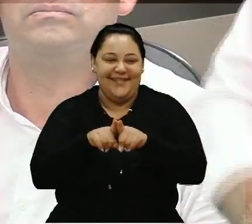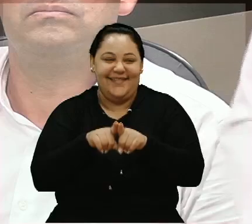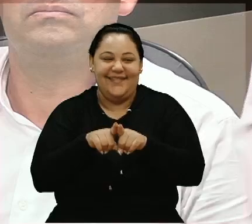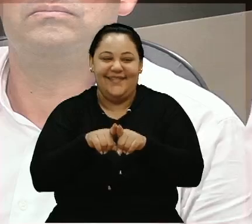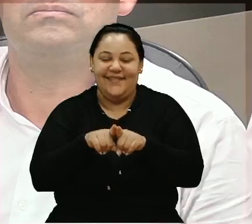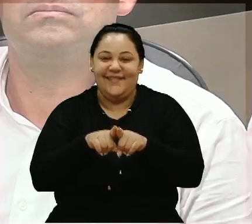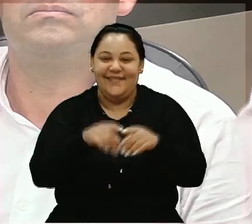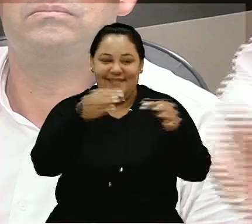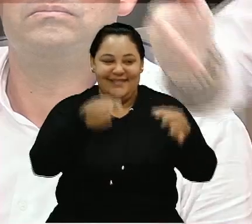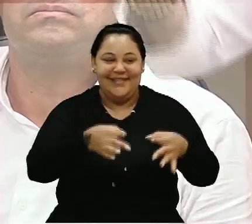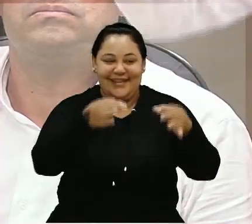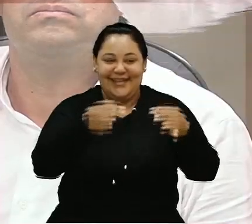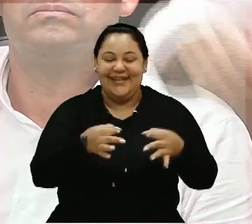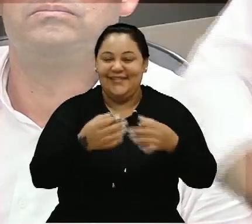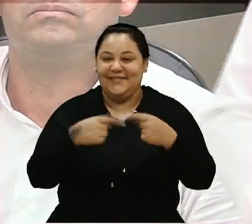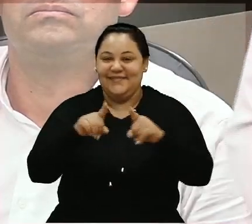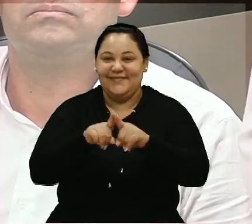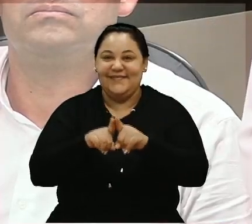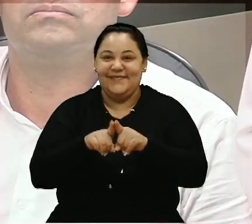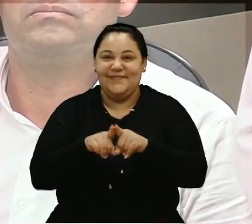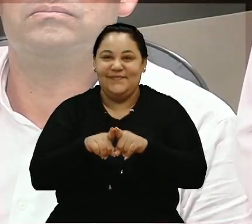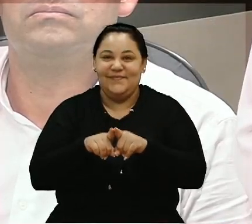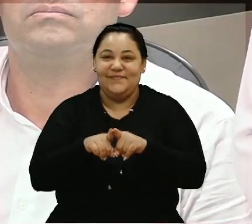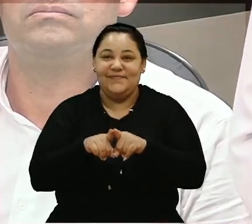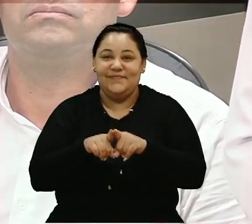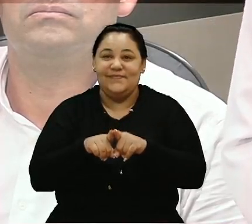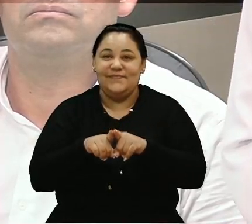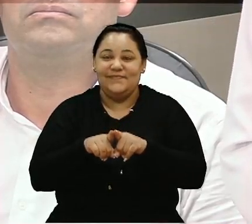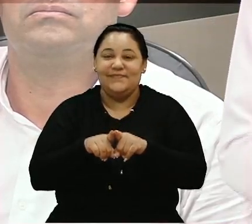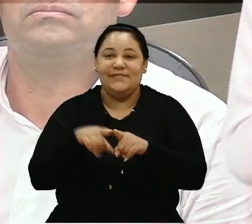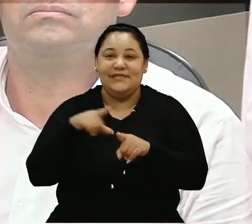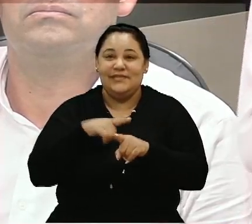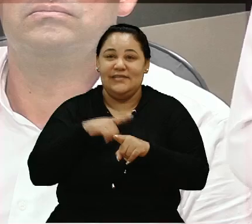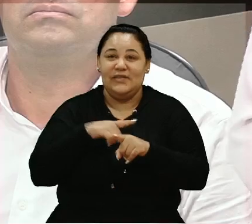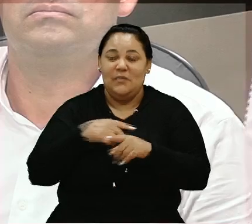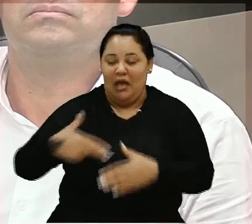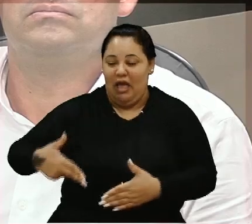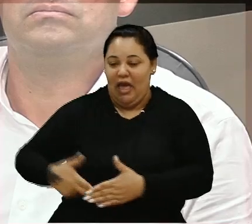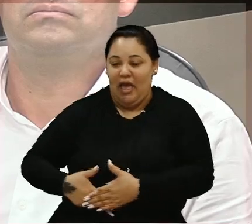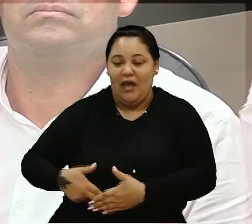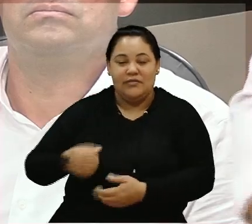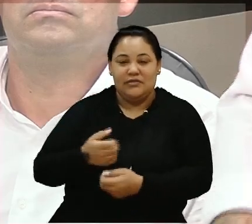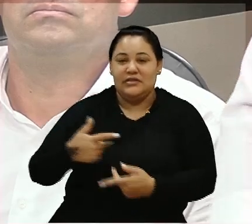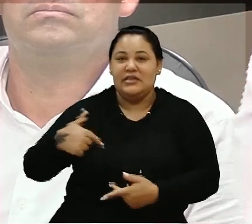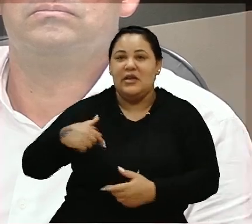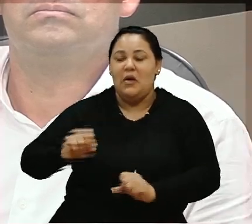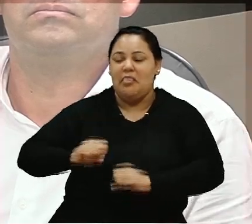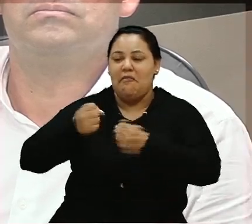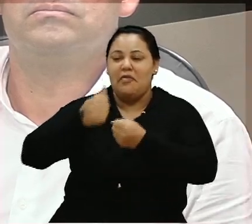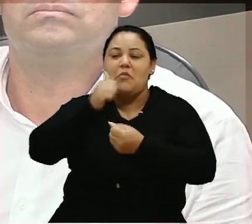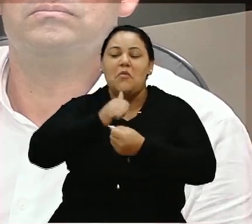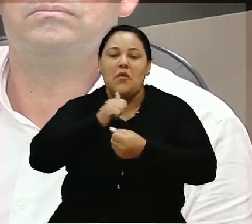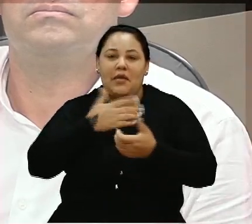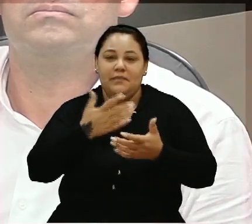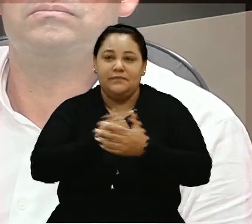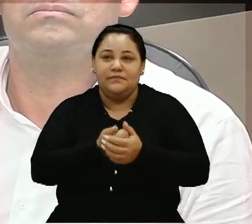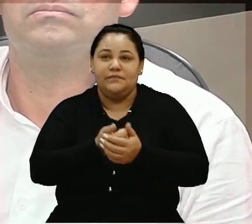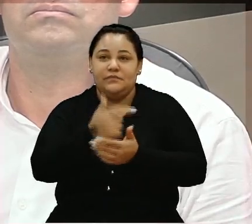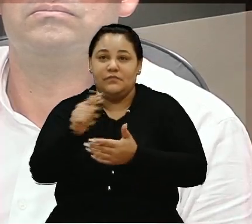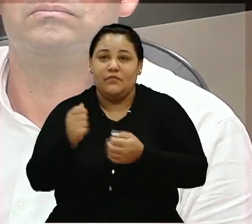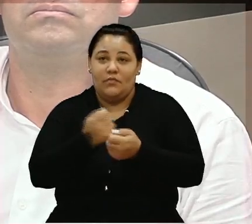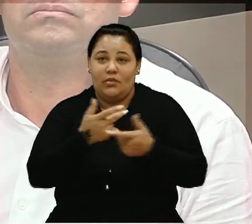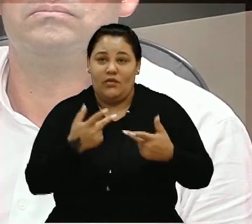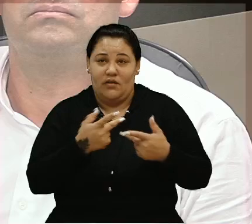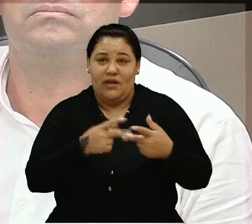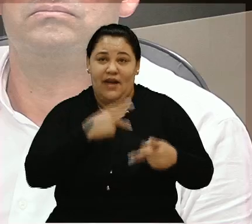com certeza, mais do que uma medida protetiva, é um 38 carregado, é uma Glock na cintura, que é isso que eu defendo para a mulher. E a questão desse tipo de